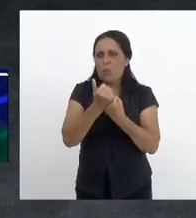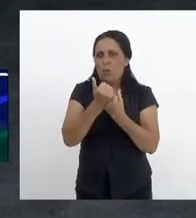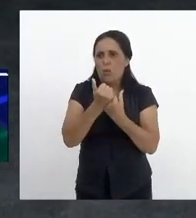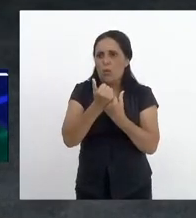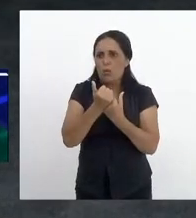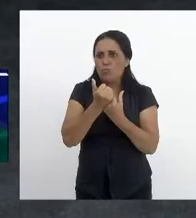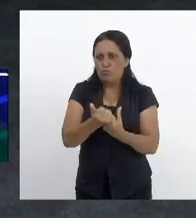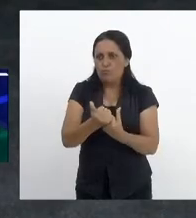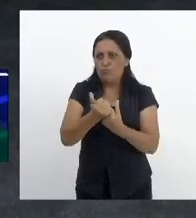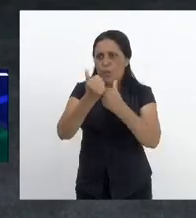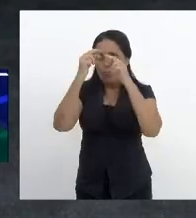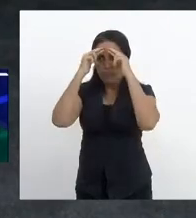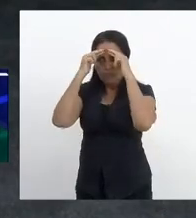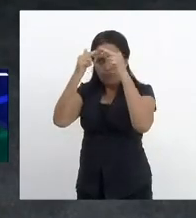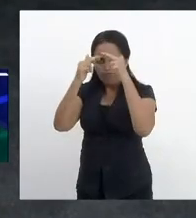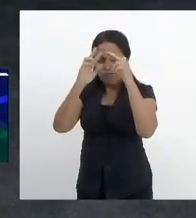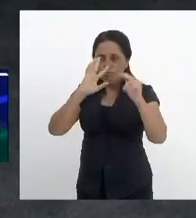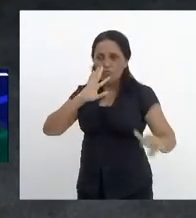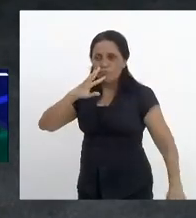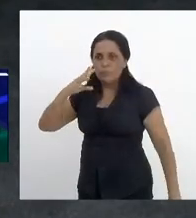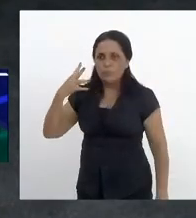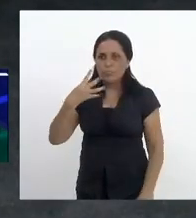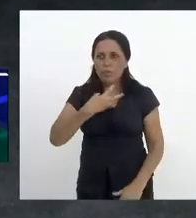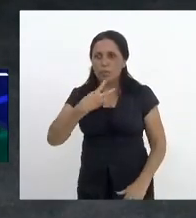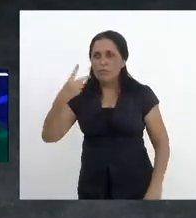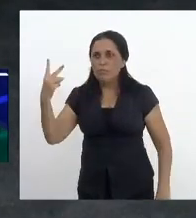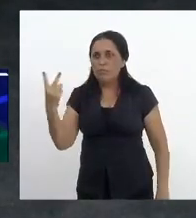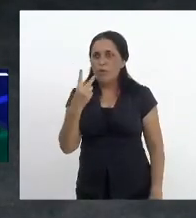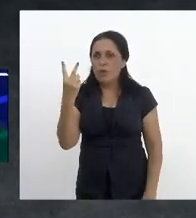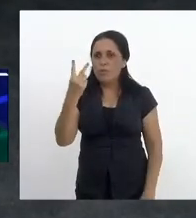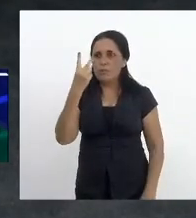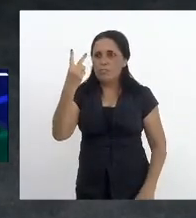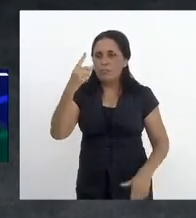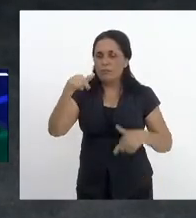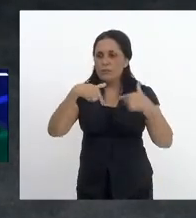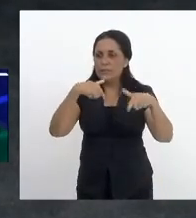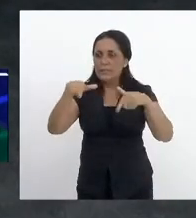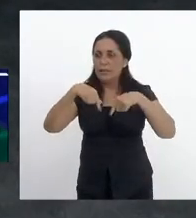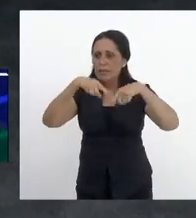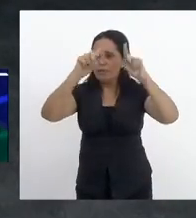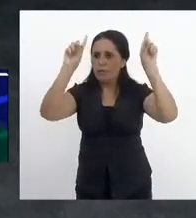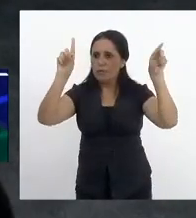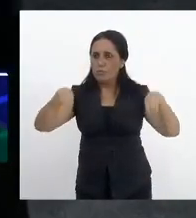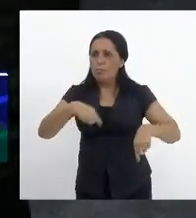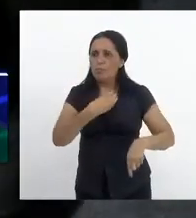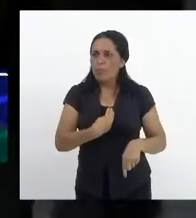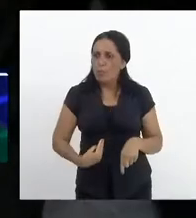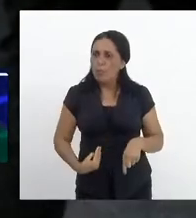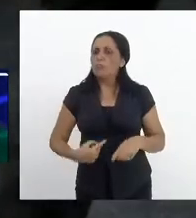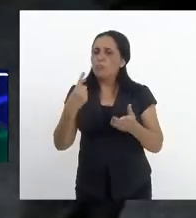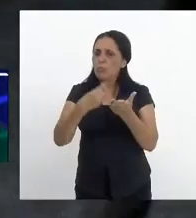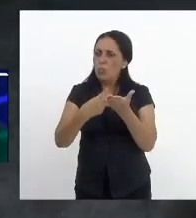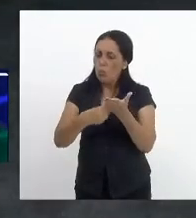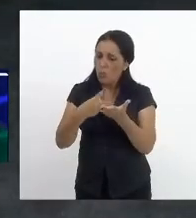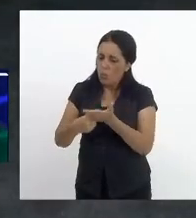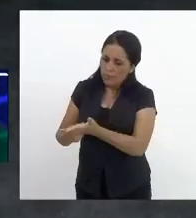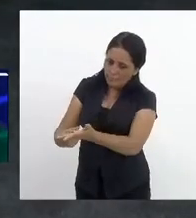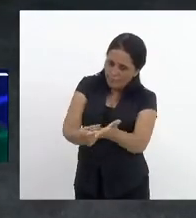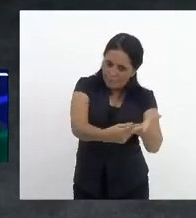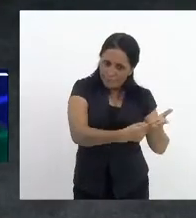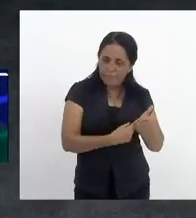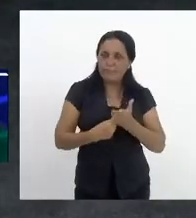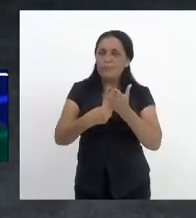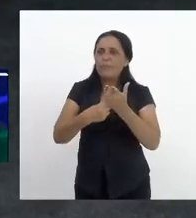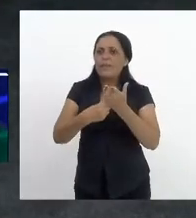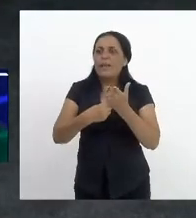irrestrito ao reconhecimento e à valorização do serviço público. Então, contem conosco. Parabéns, deputado